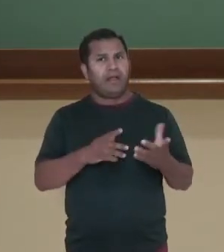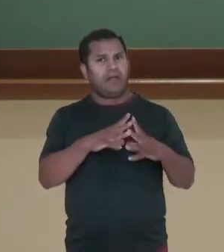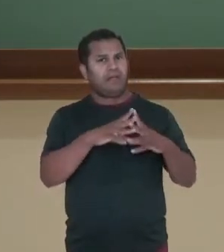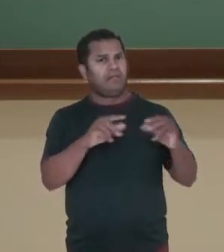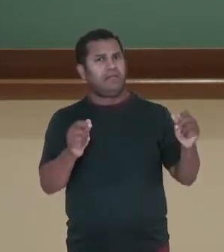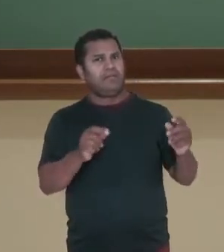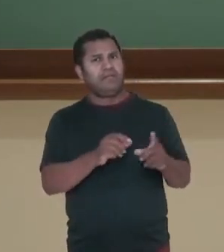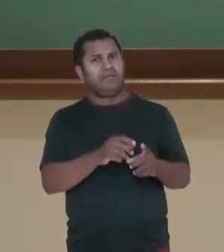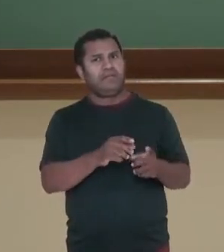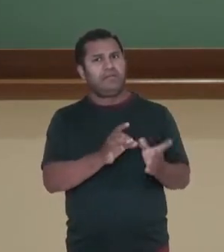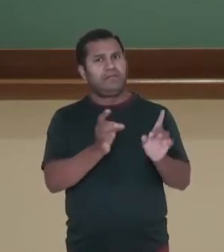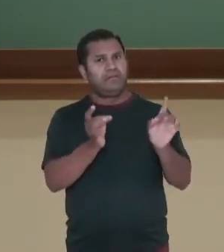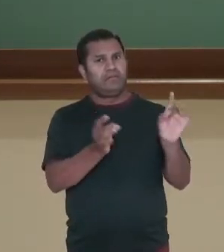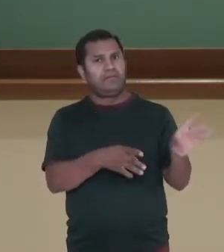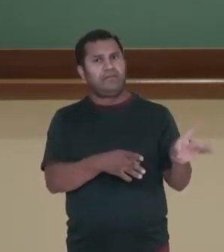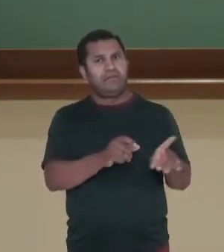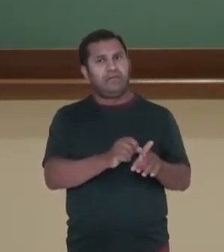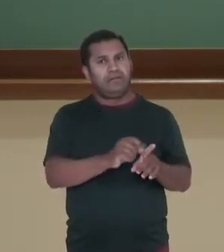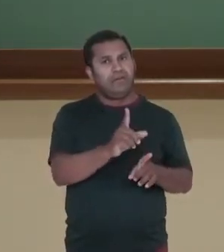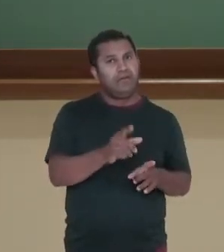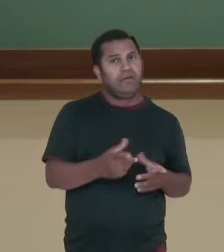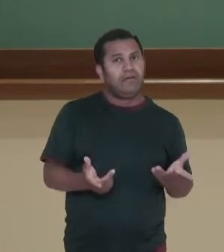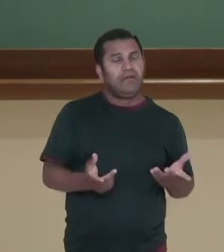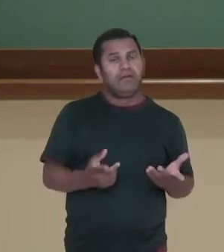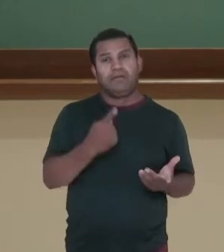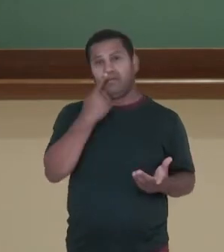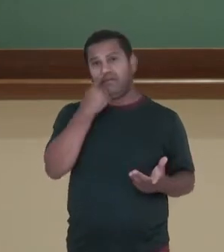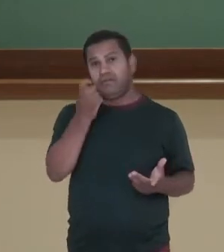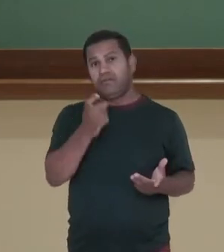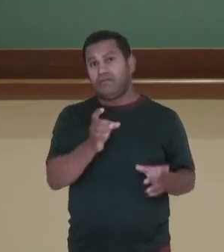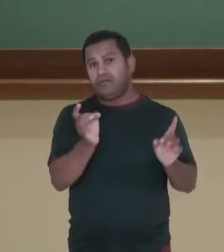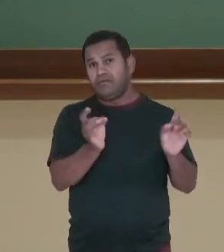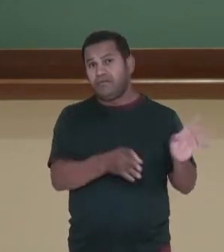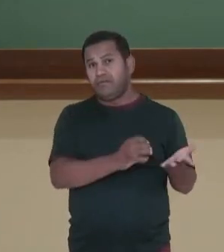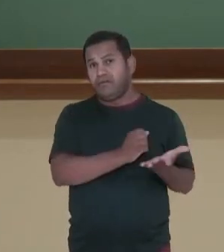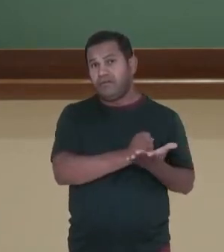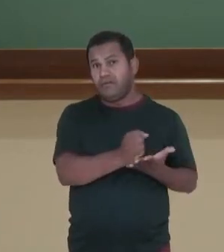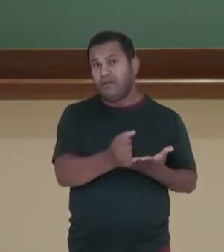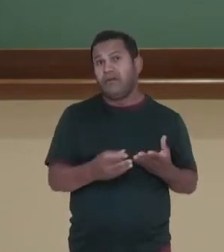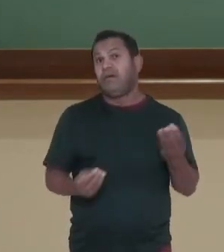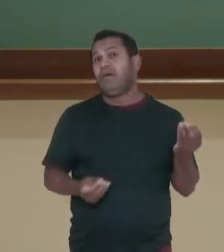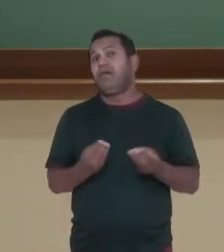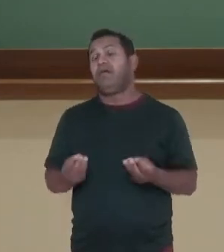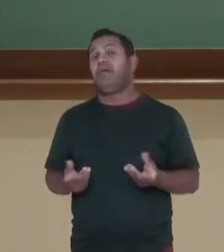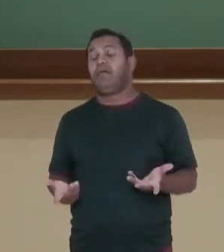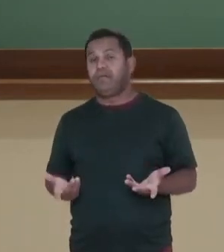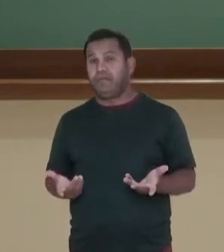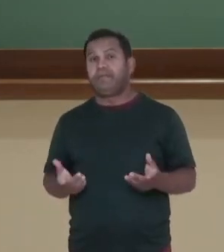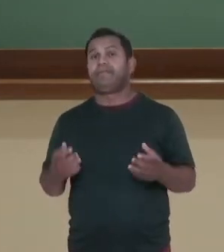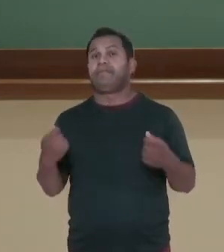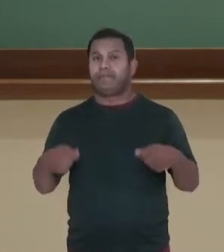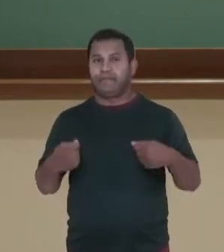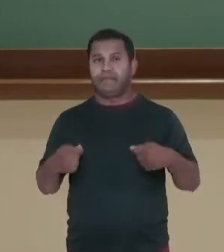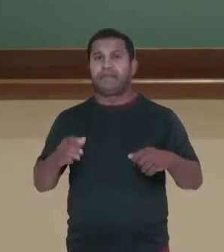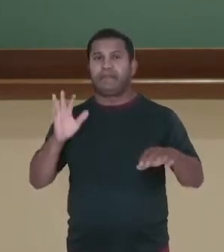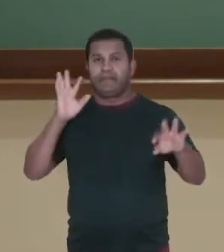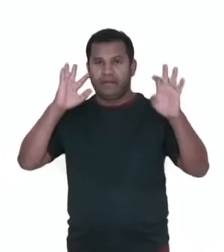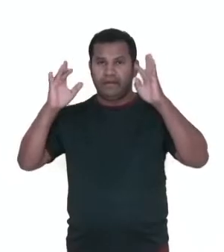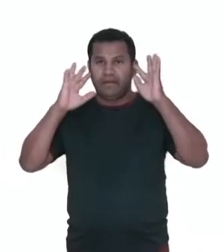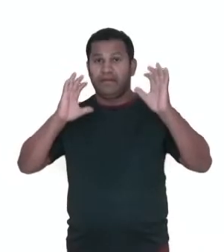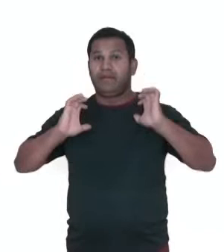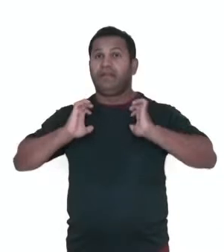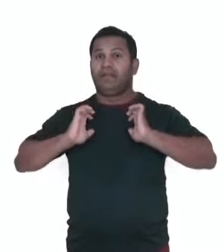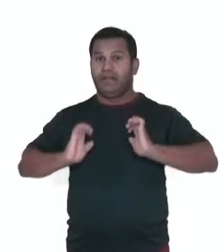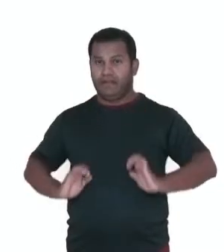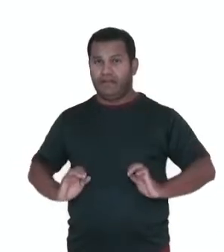sentido, né? Que quando um tem um dilema, ele pode se posicionar de maneira ética. Vamos para uma atividade, olha.